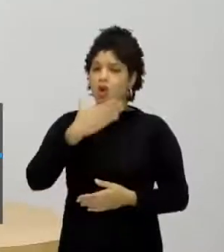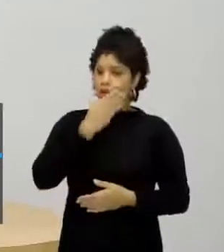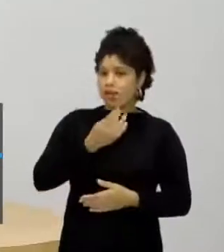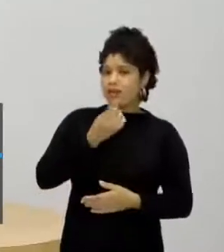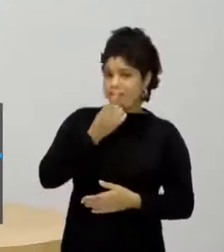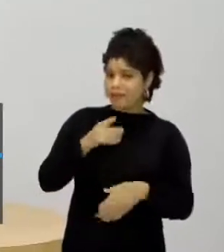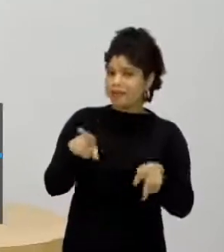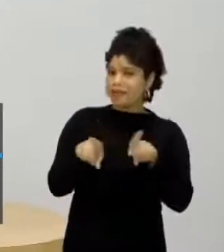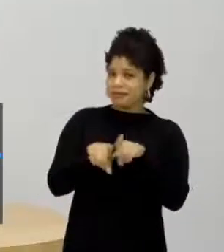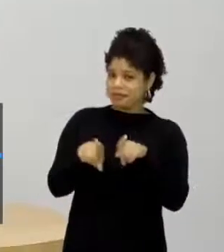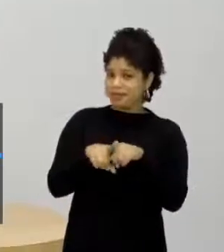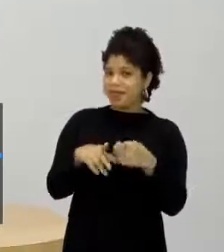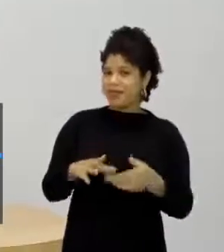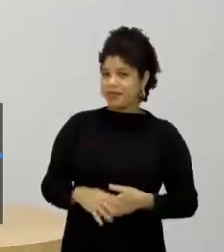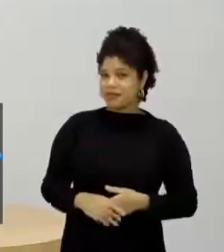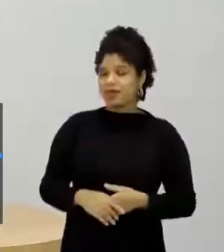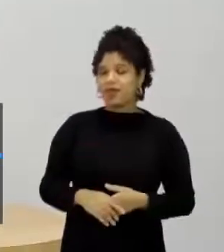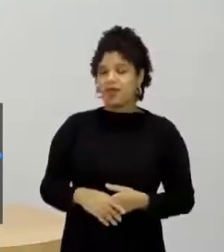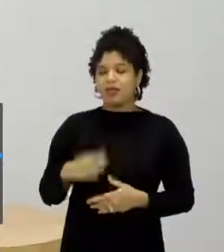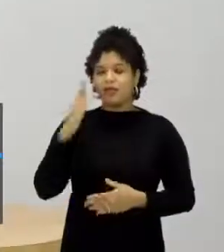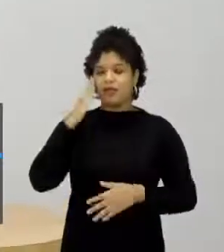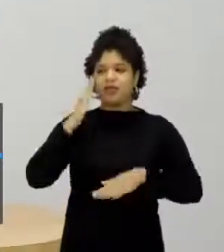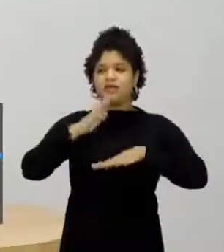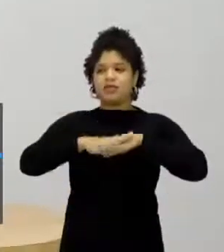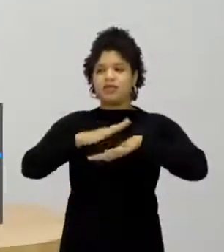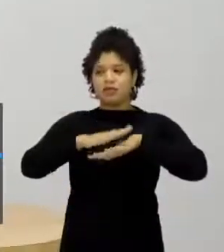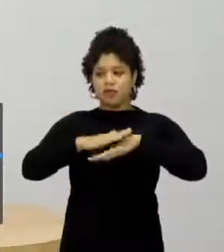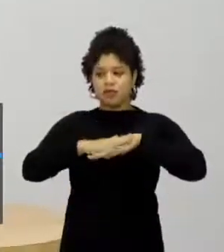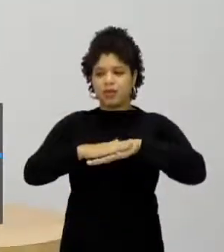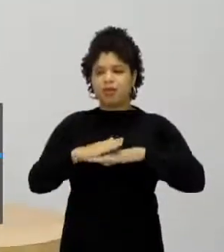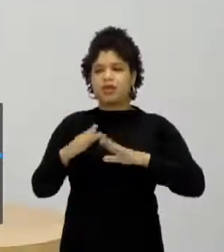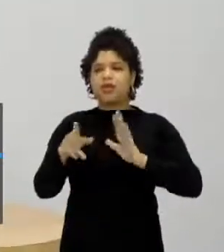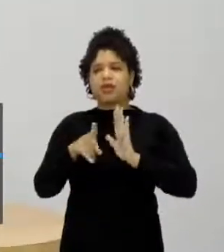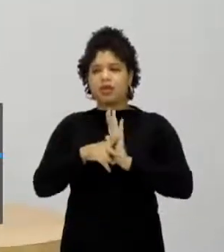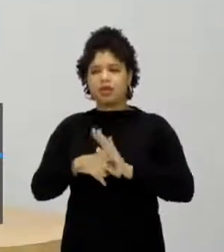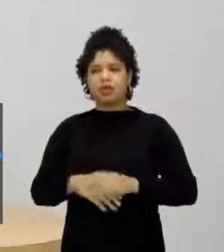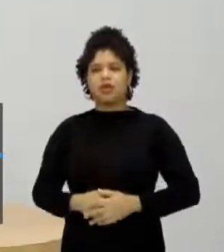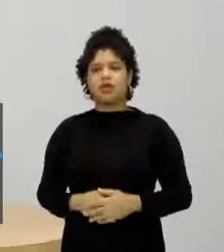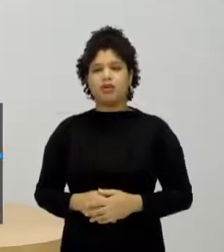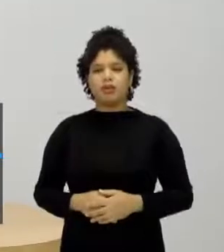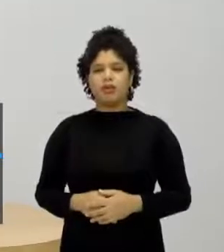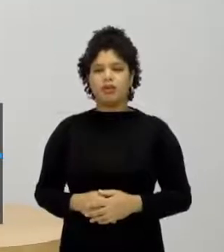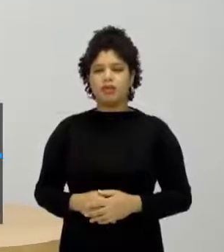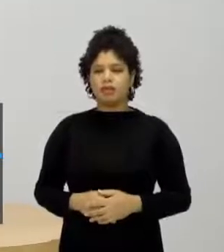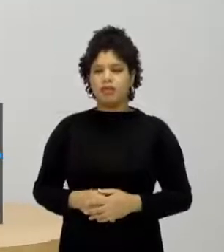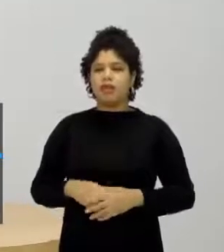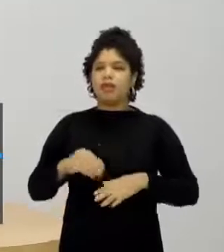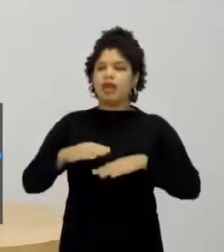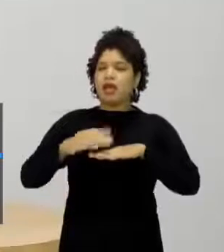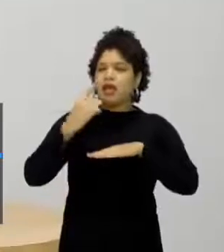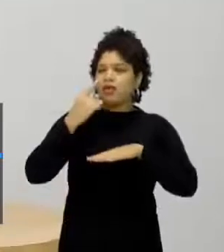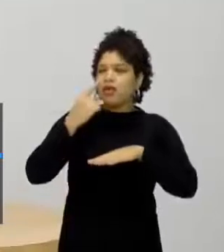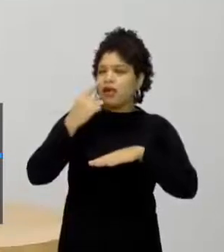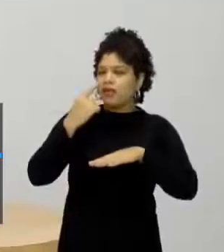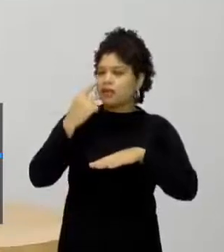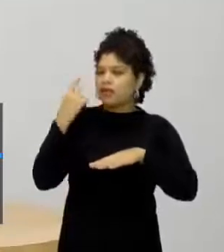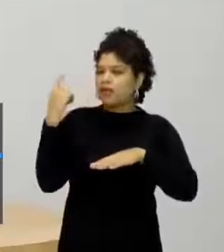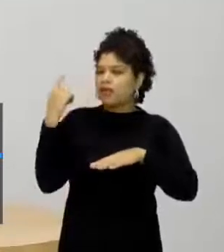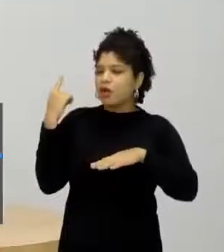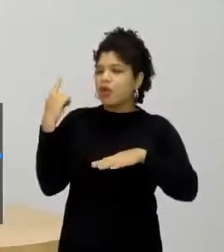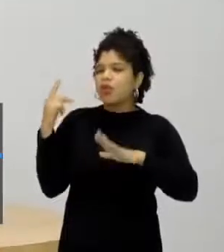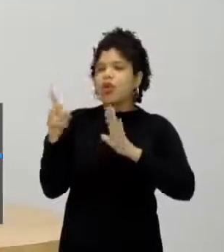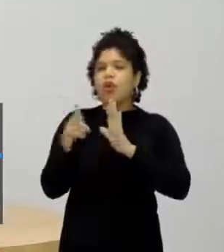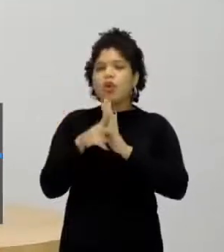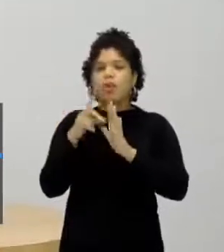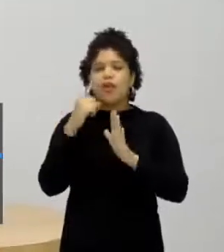também. Apesar dos maiores feitos de Darwin estar nas questões evolutivas, né? Também muito influenciado pelo seu pai. Seu